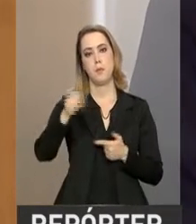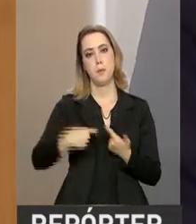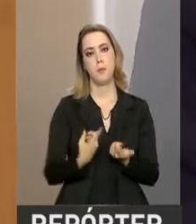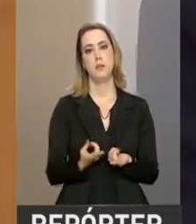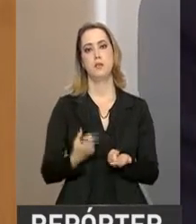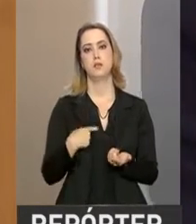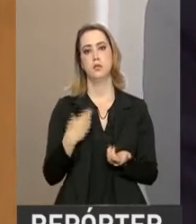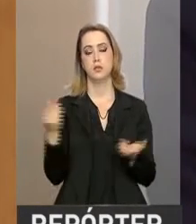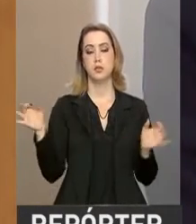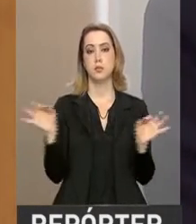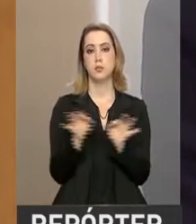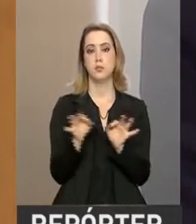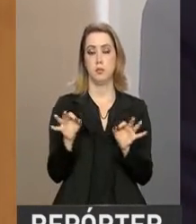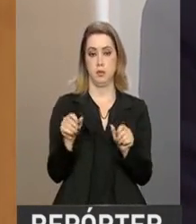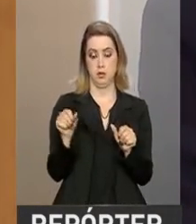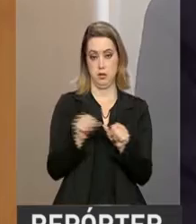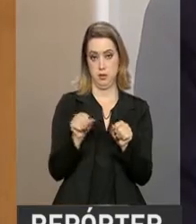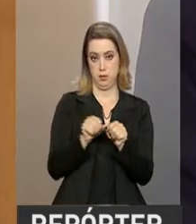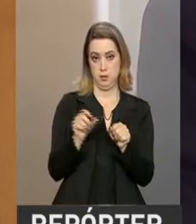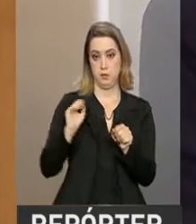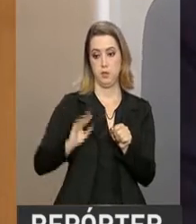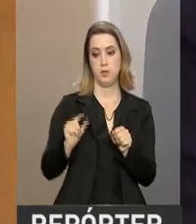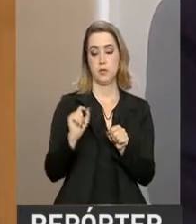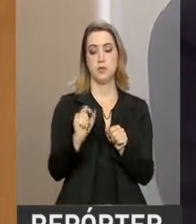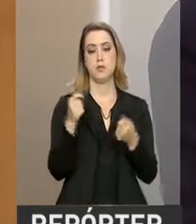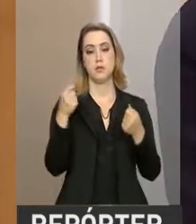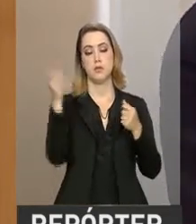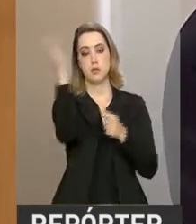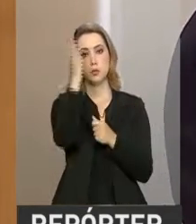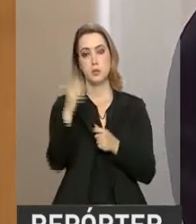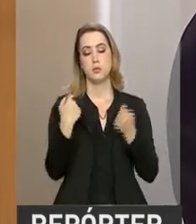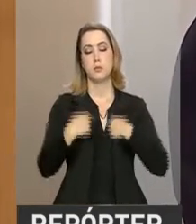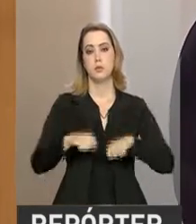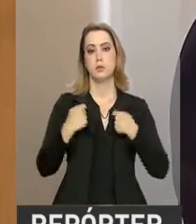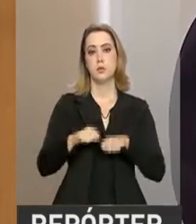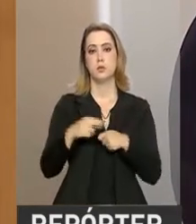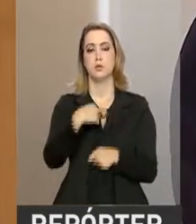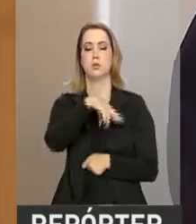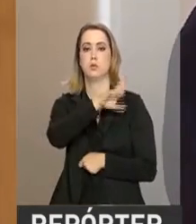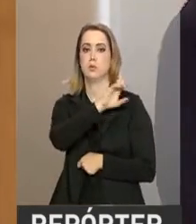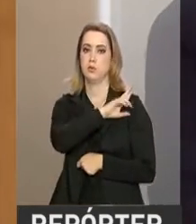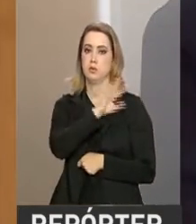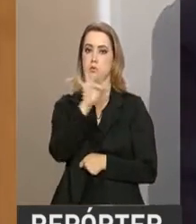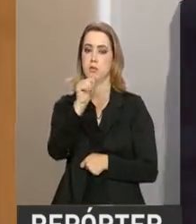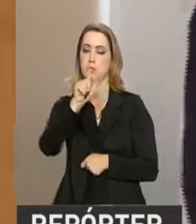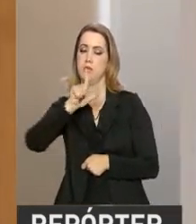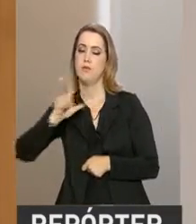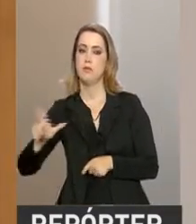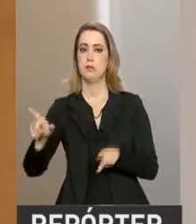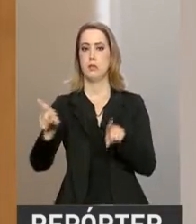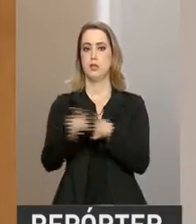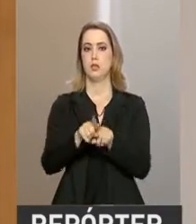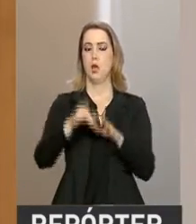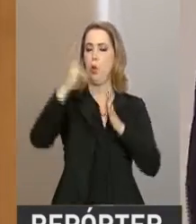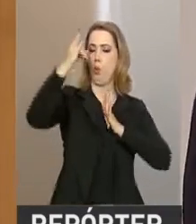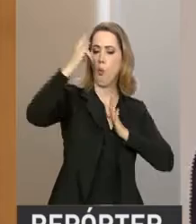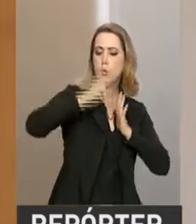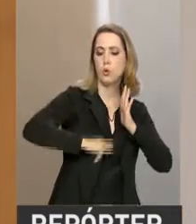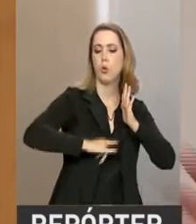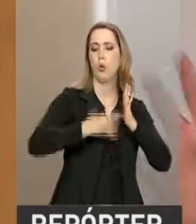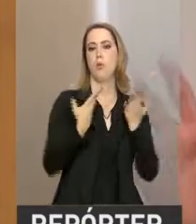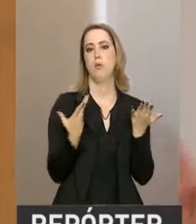Brasil precisa. Responsabilidade em todos os setores. Responsabilidade fiscal, responsabilidade documental